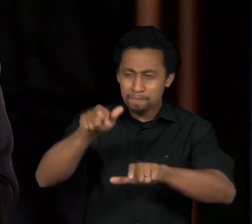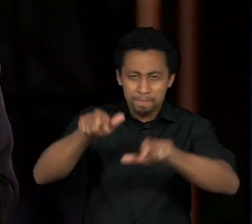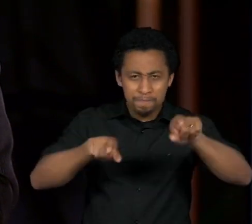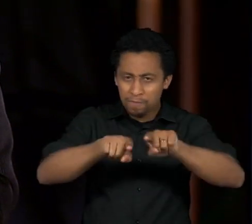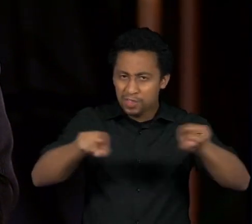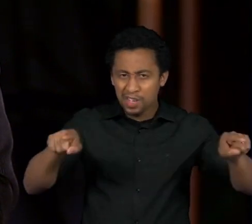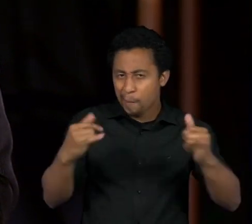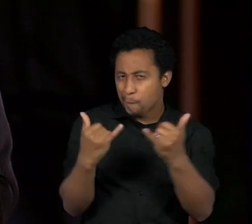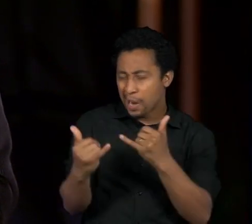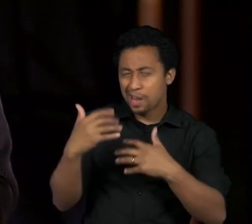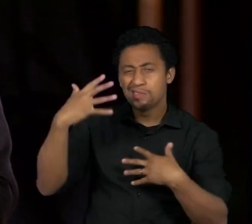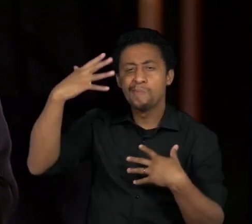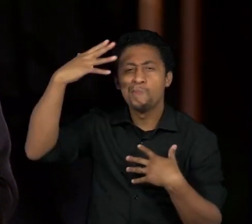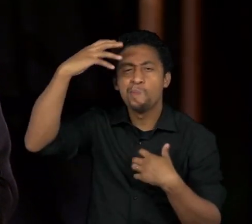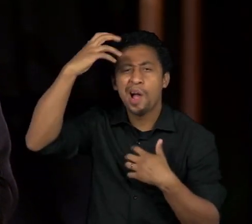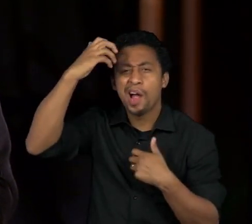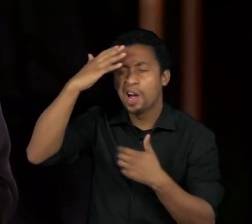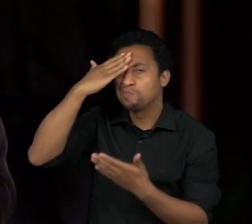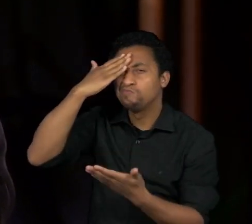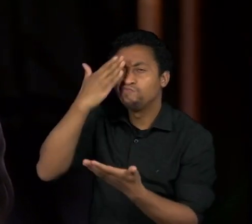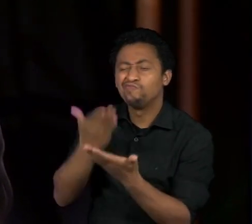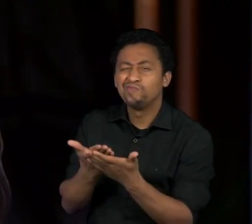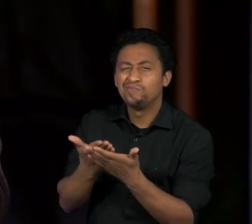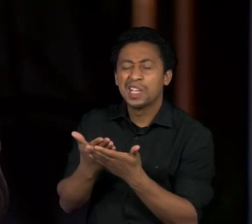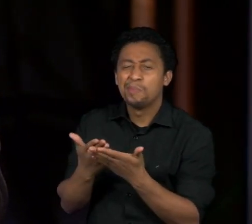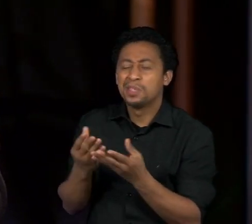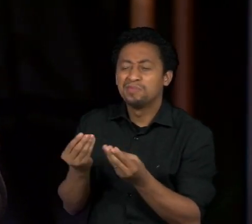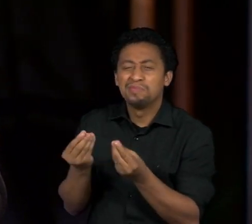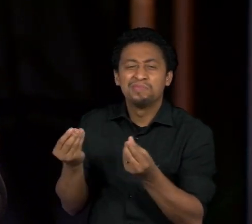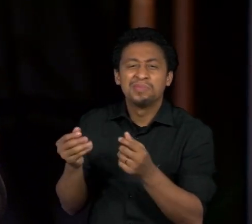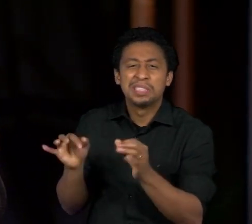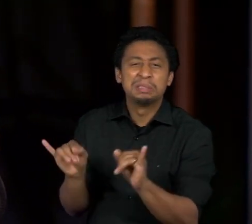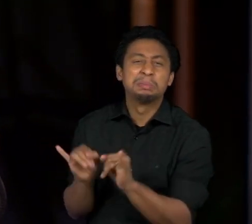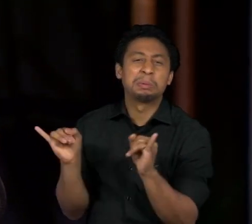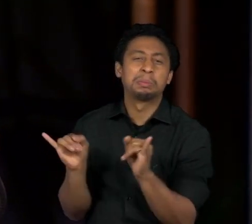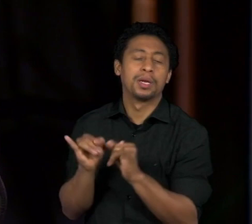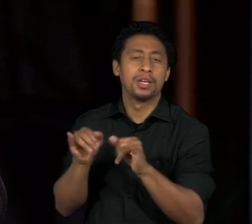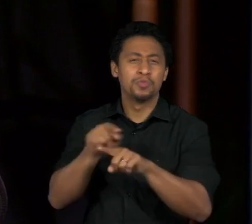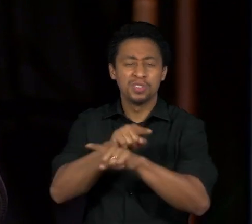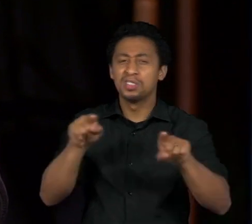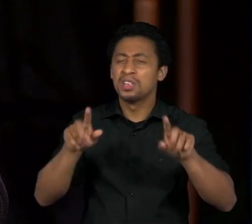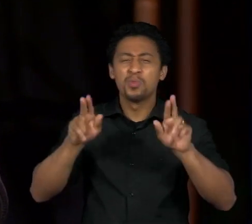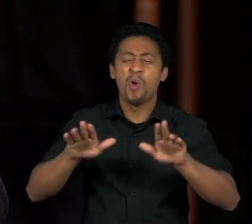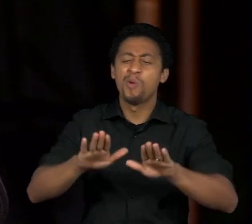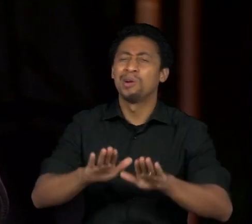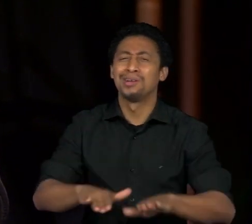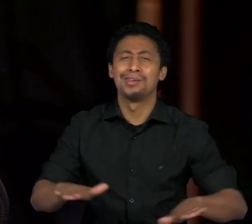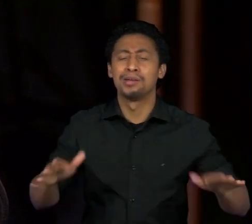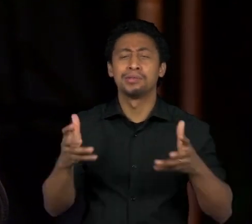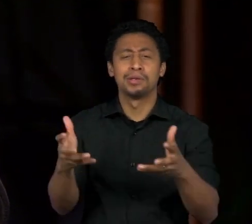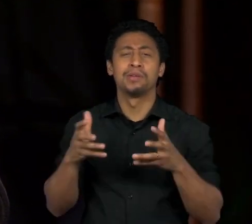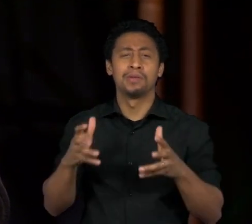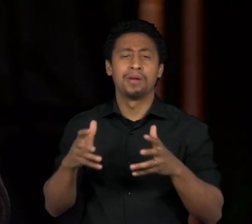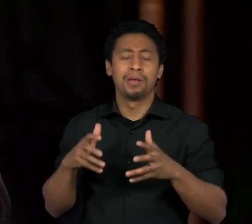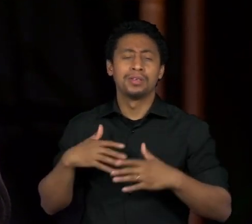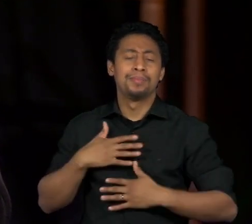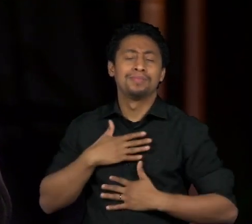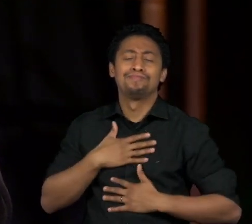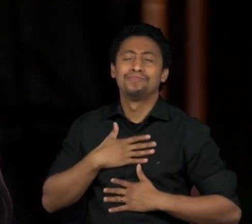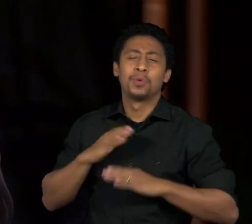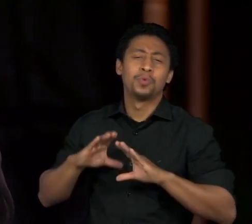macacos agarrados a crenças fugazes, crianças eternamente em busca de conforto, atenção